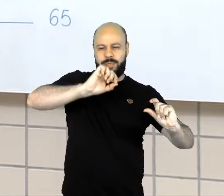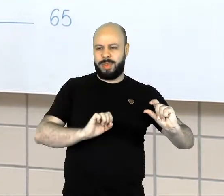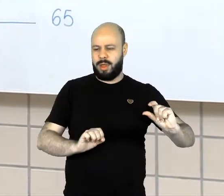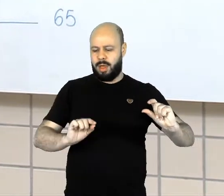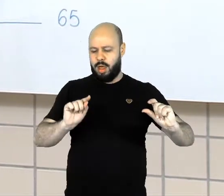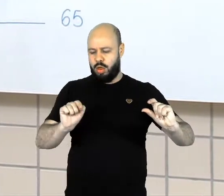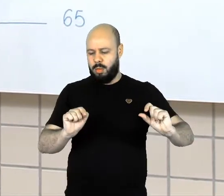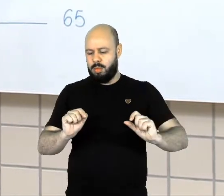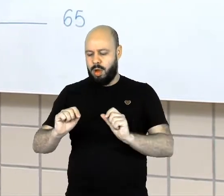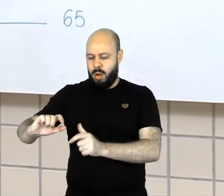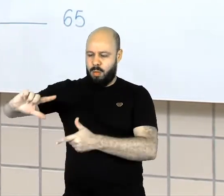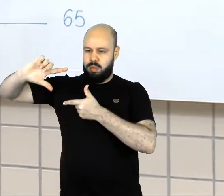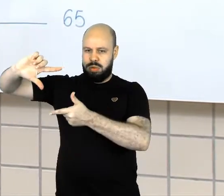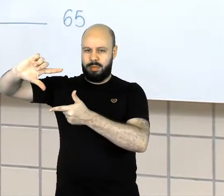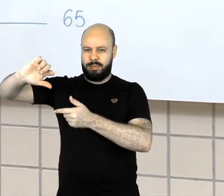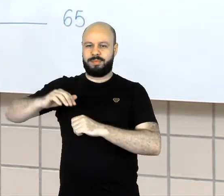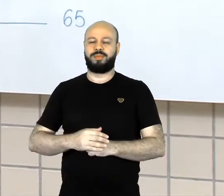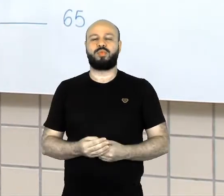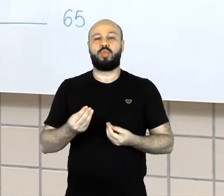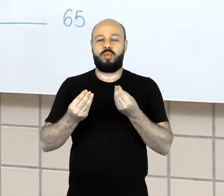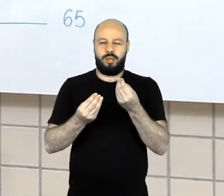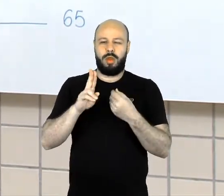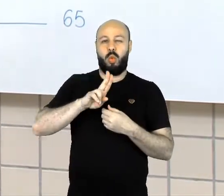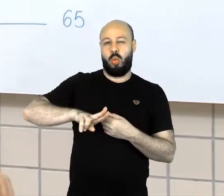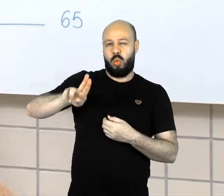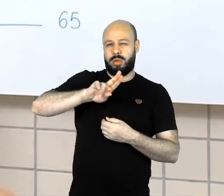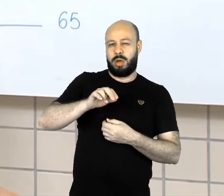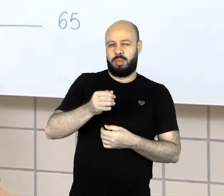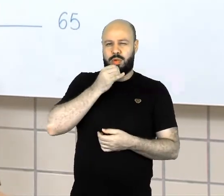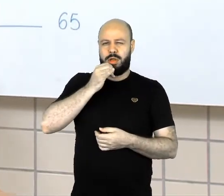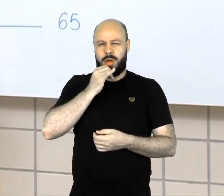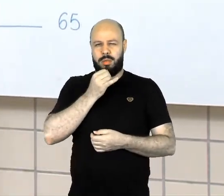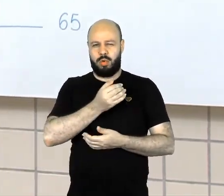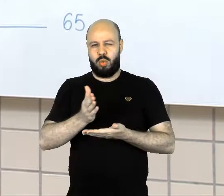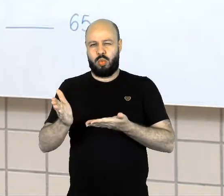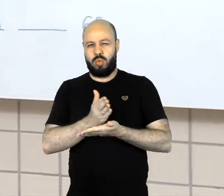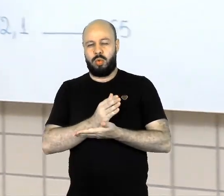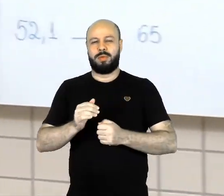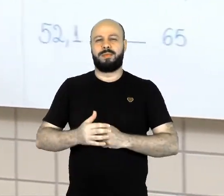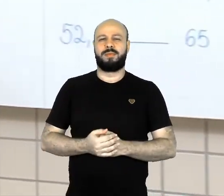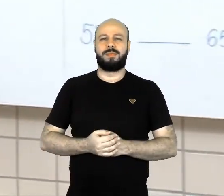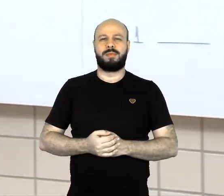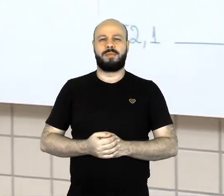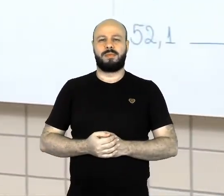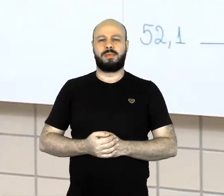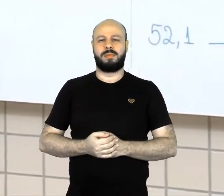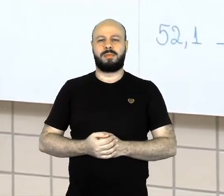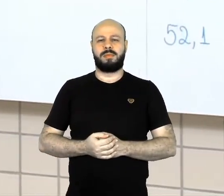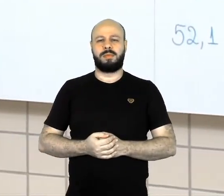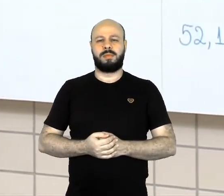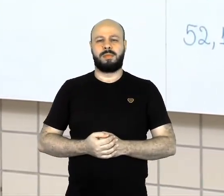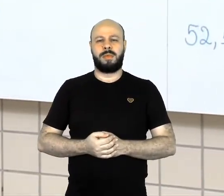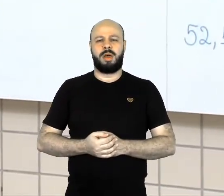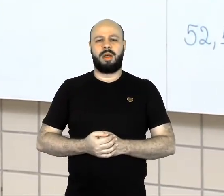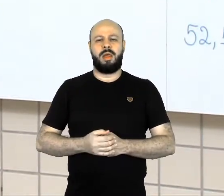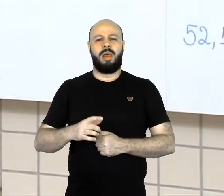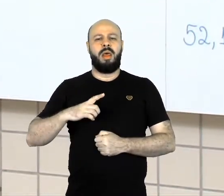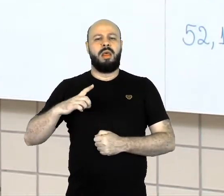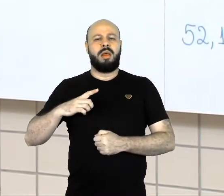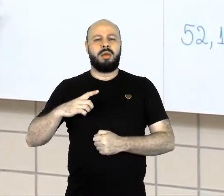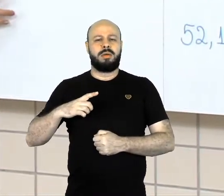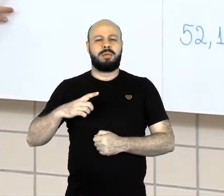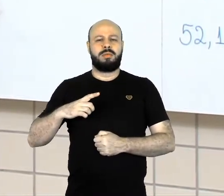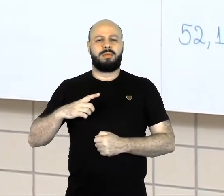vai funcionar. Nós vamos aqui ter alguns exemplos. Por exemplo, aqui no quadro. Nós temos aqui, isso